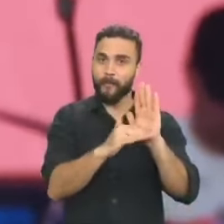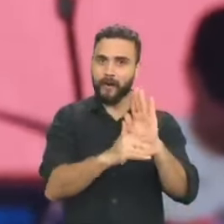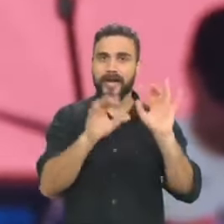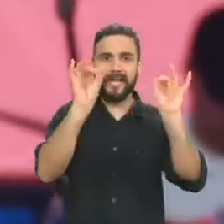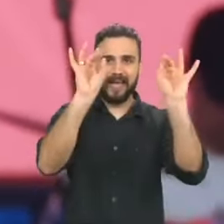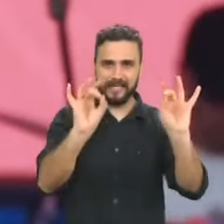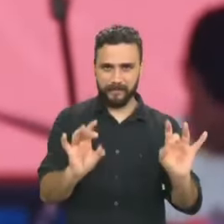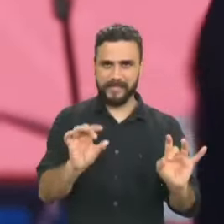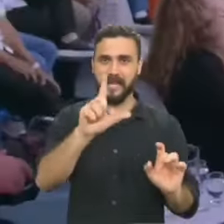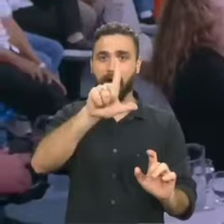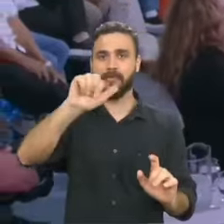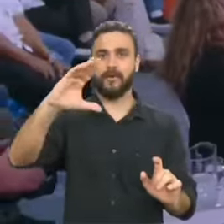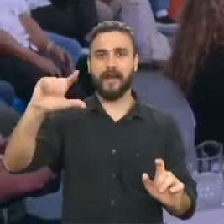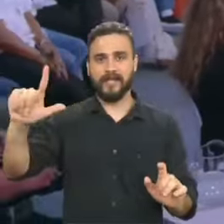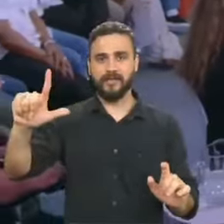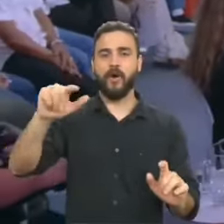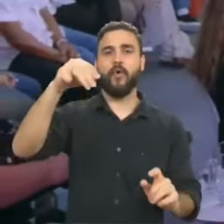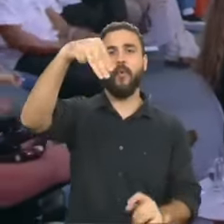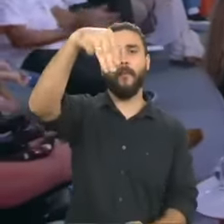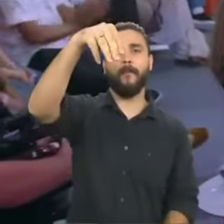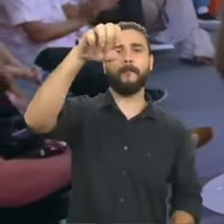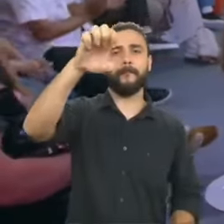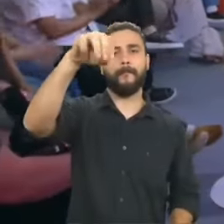Paola Cerqueste. Vem pra cá, Paola.